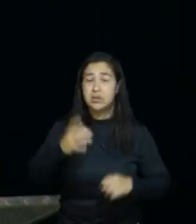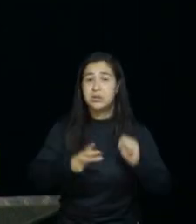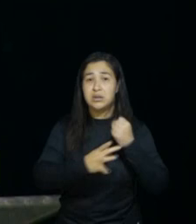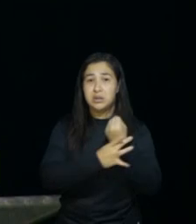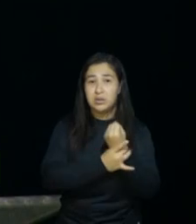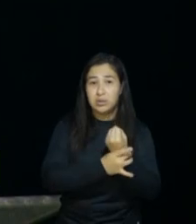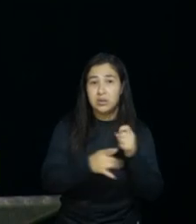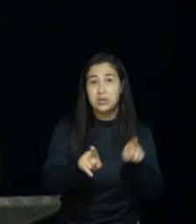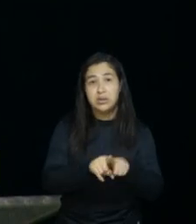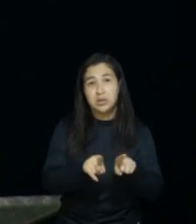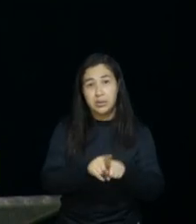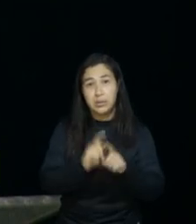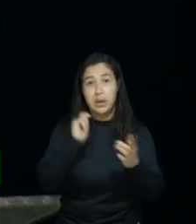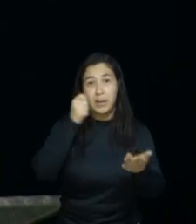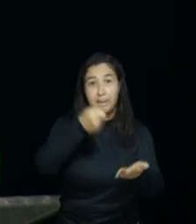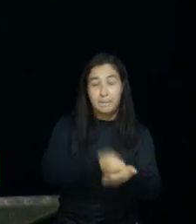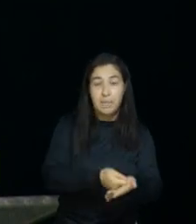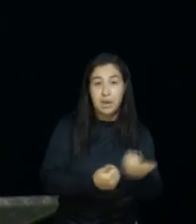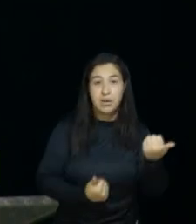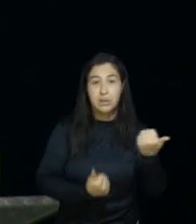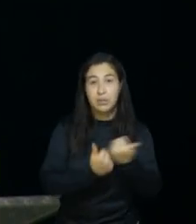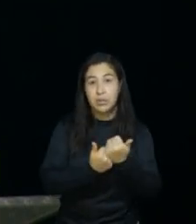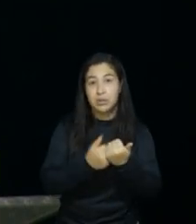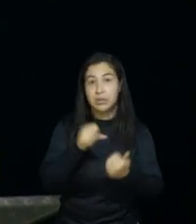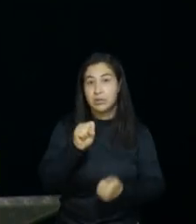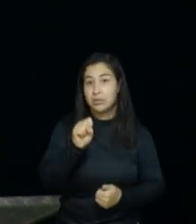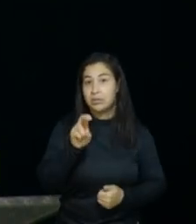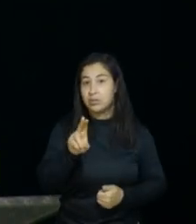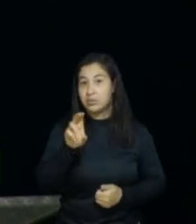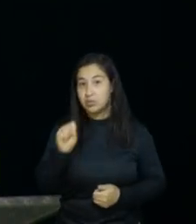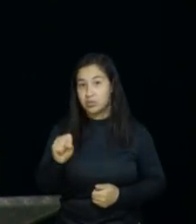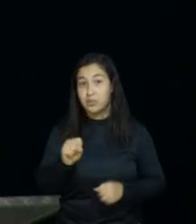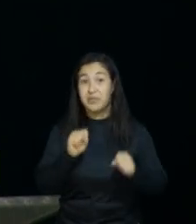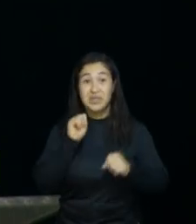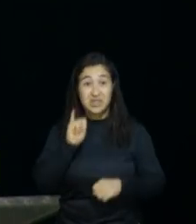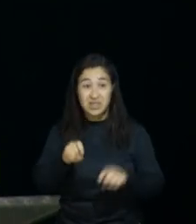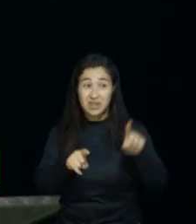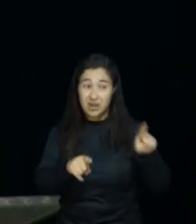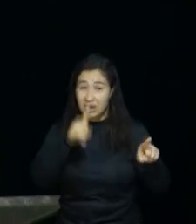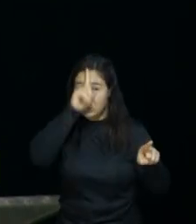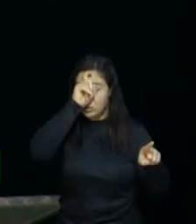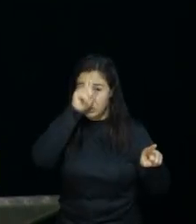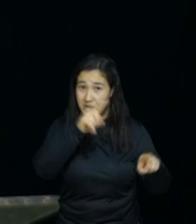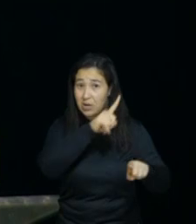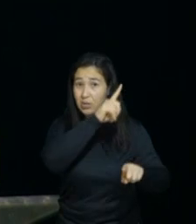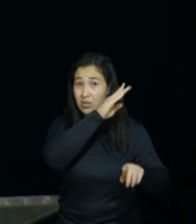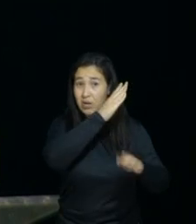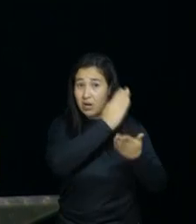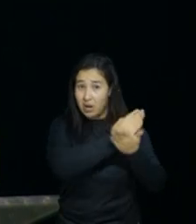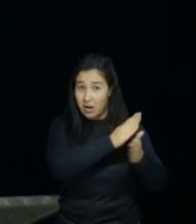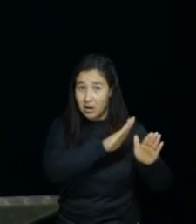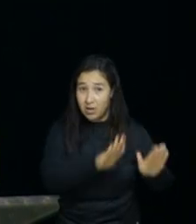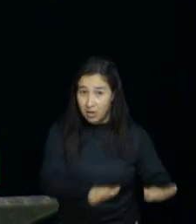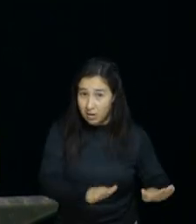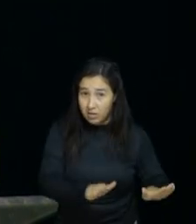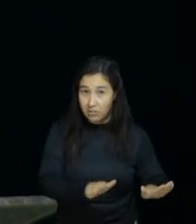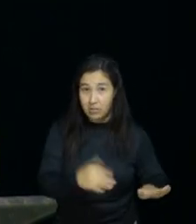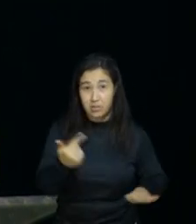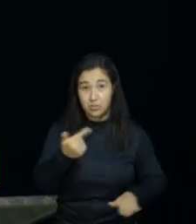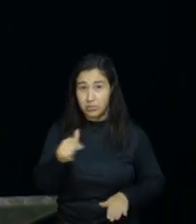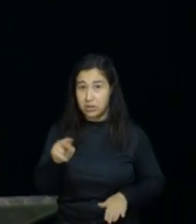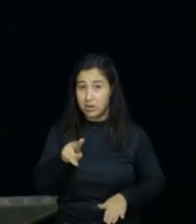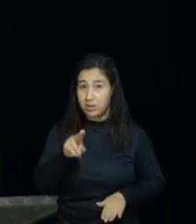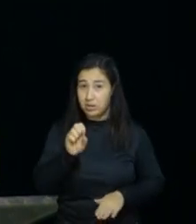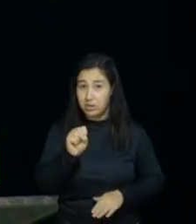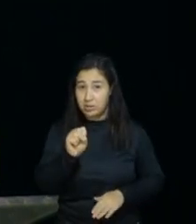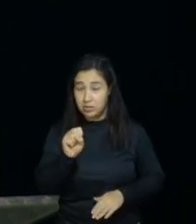sendo financiadas e apoiadas pelo SUS. Sem o Hospital Santa Isabel, já encerrando aqui, presidente, sem o Hospital Santa Isabel, teremos